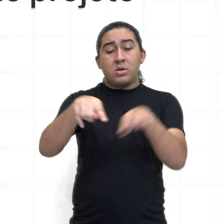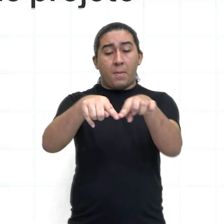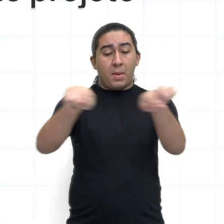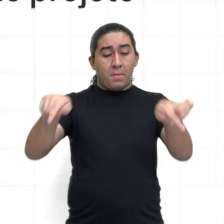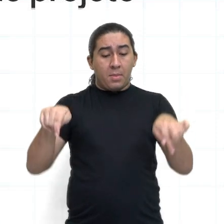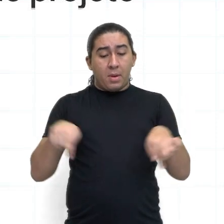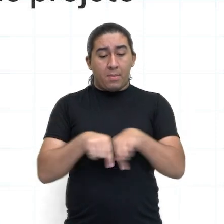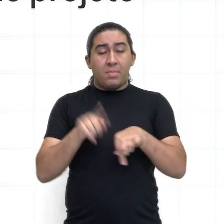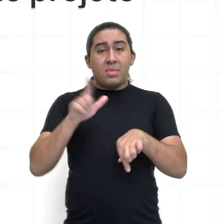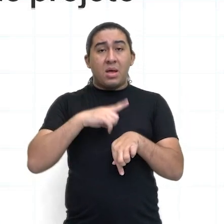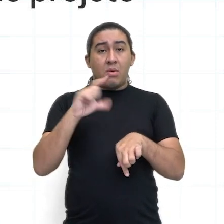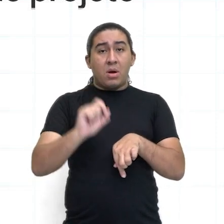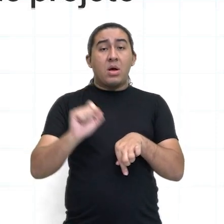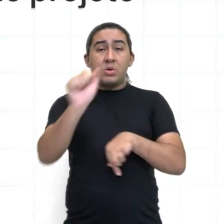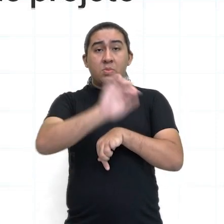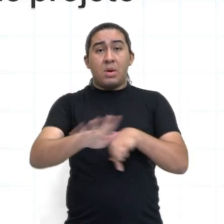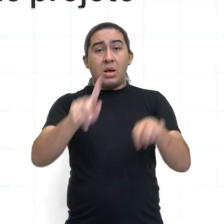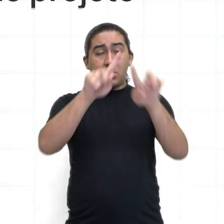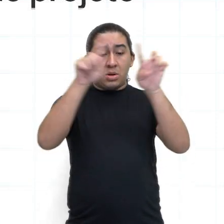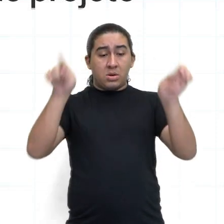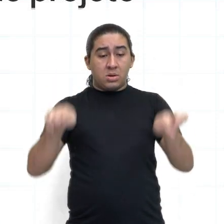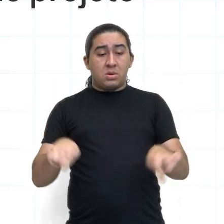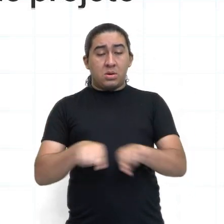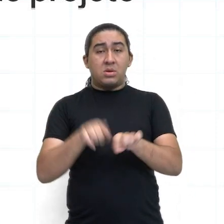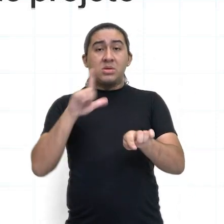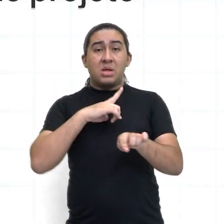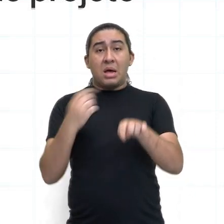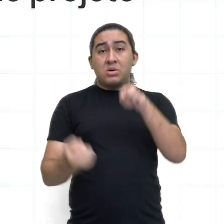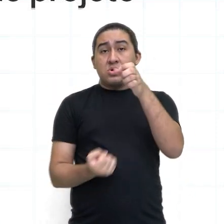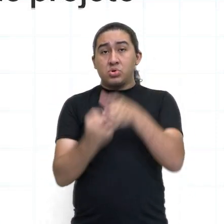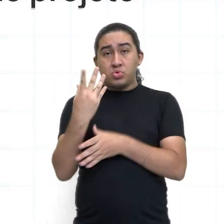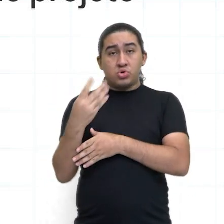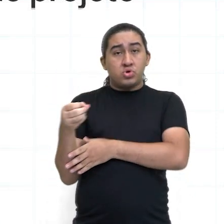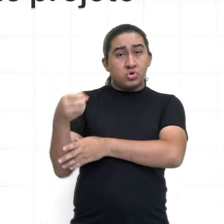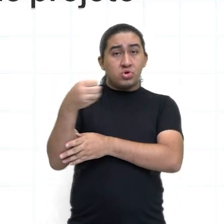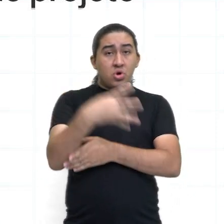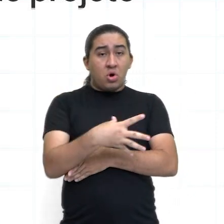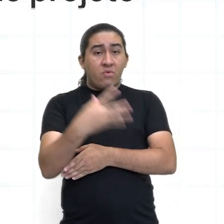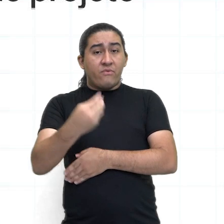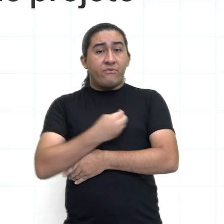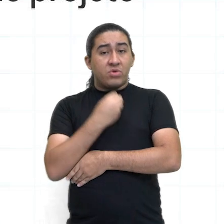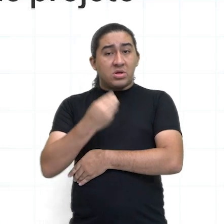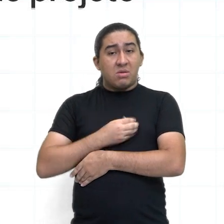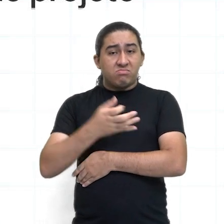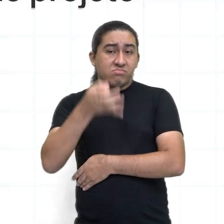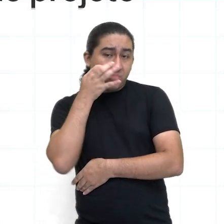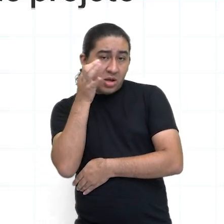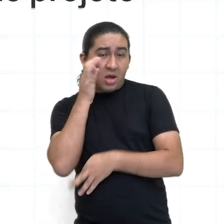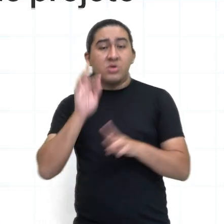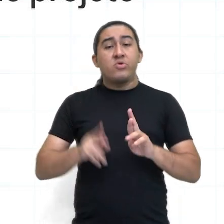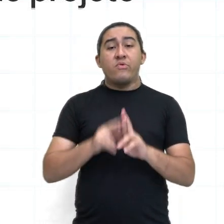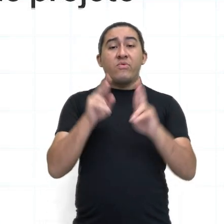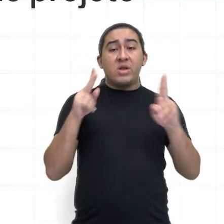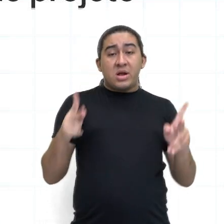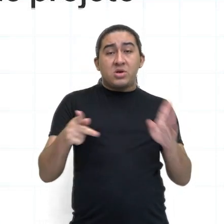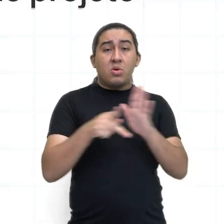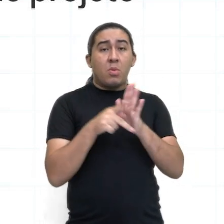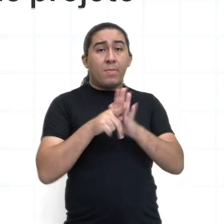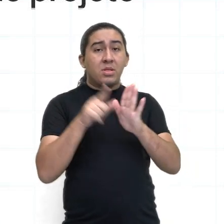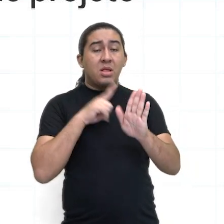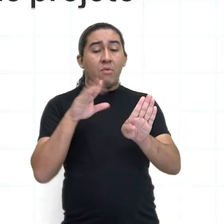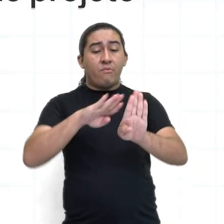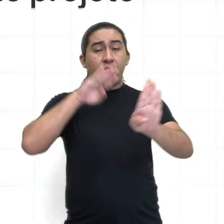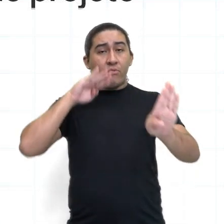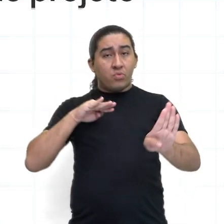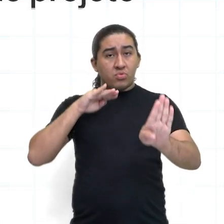quê? Plano sobre o qual a realidade é recriada, rejeita distinções entre forma e